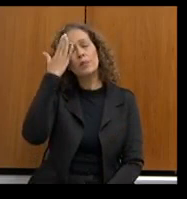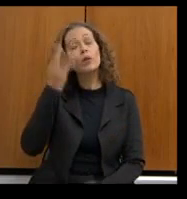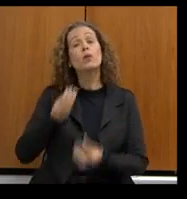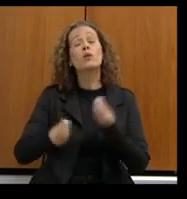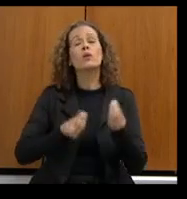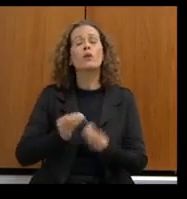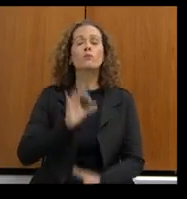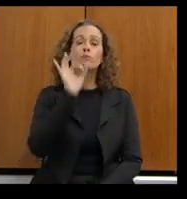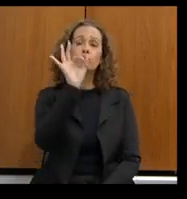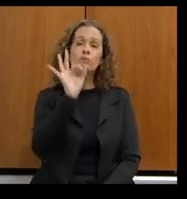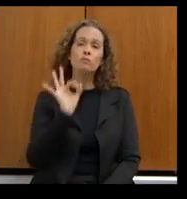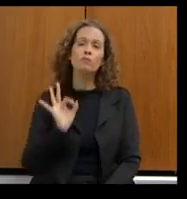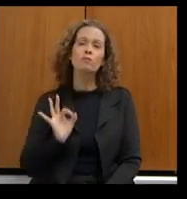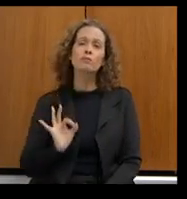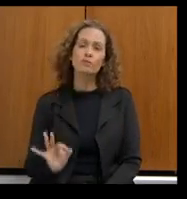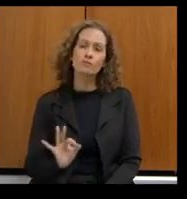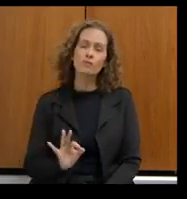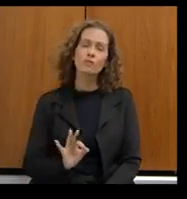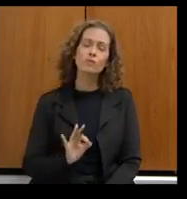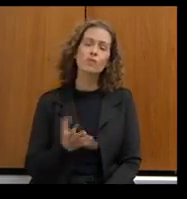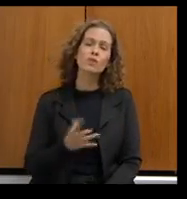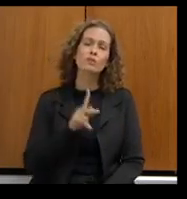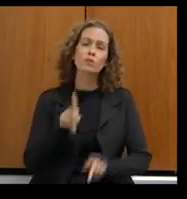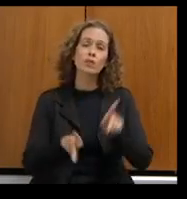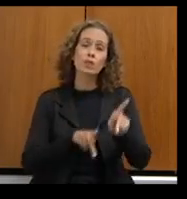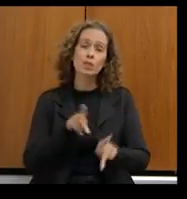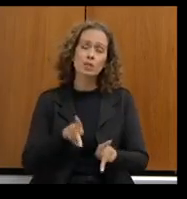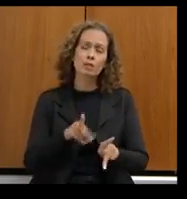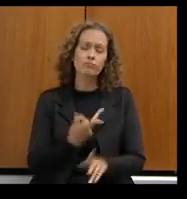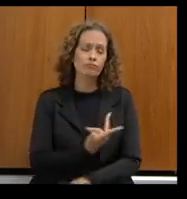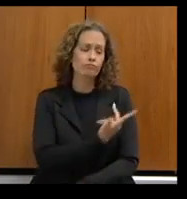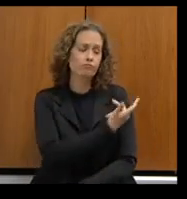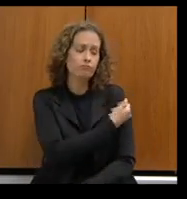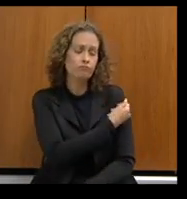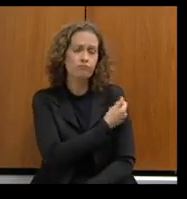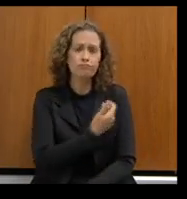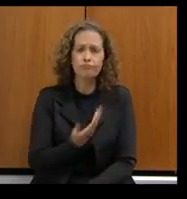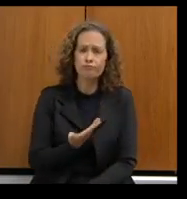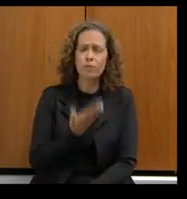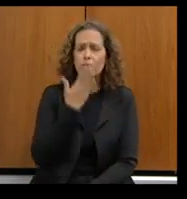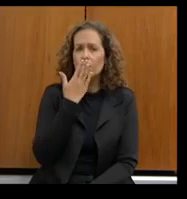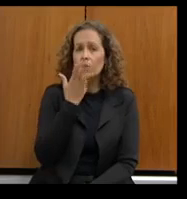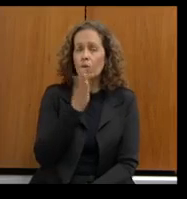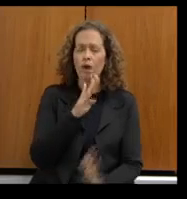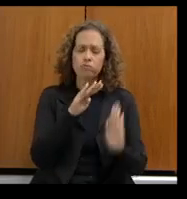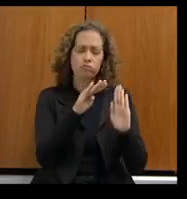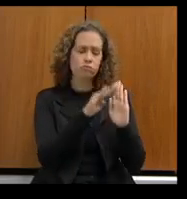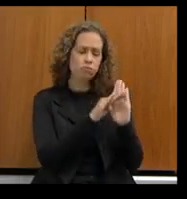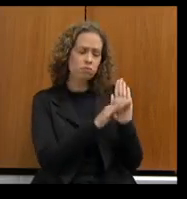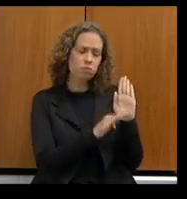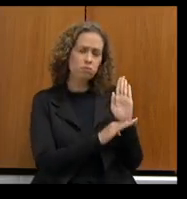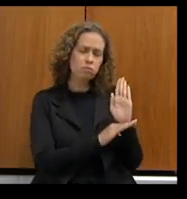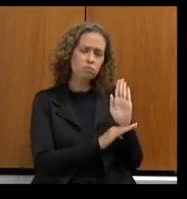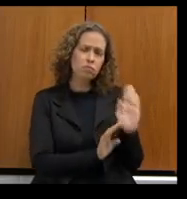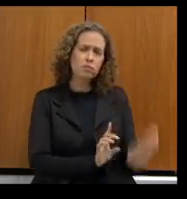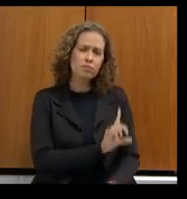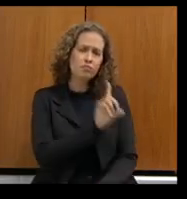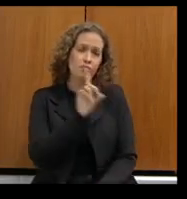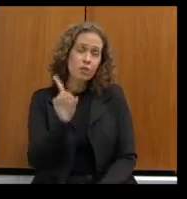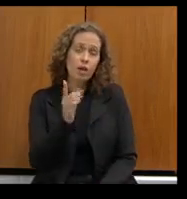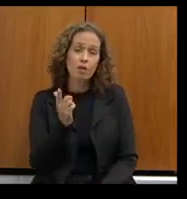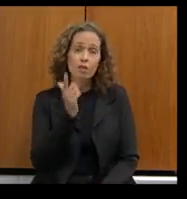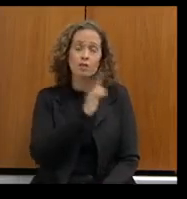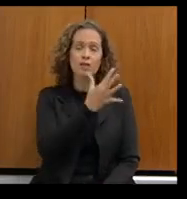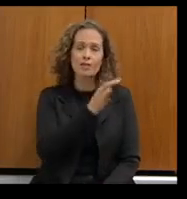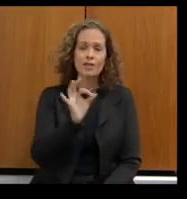da população carcerária já vacinada e foi o cronograma para que se alcance o tem